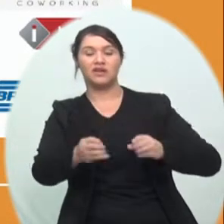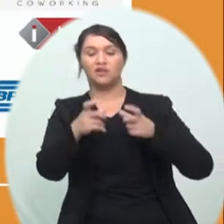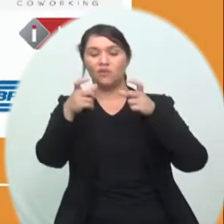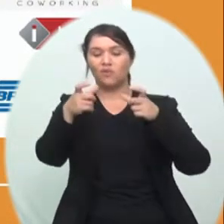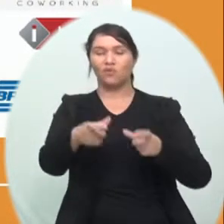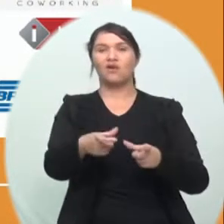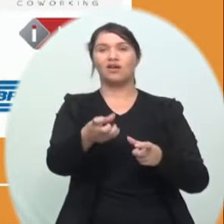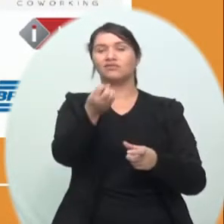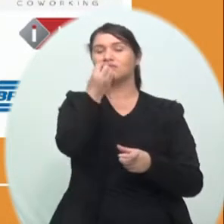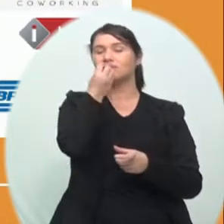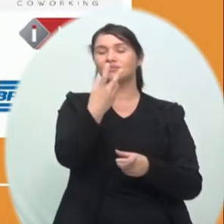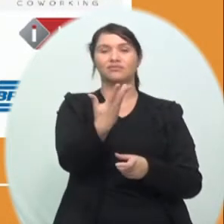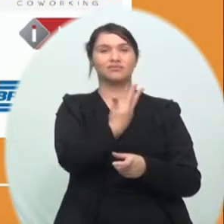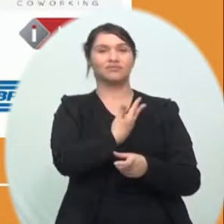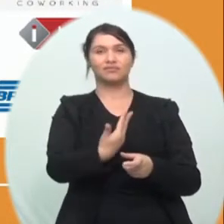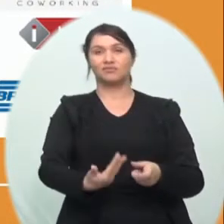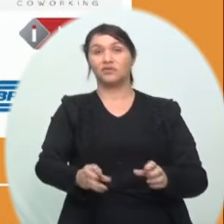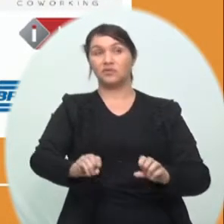para